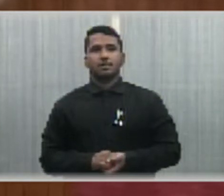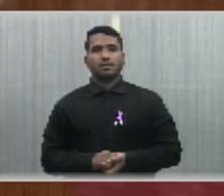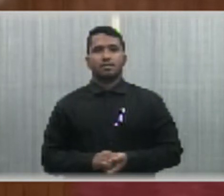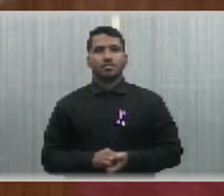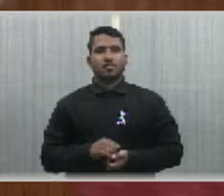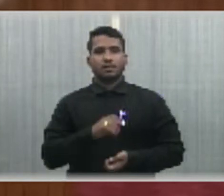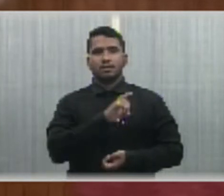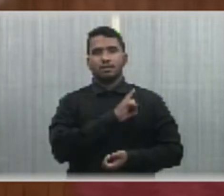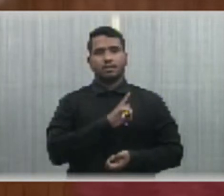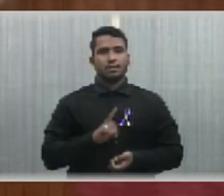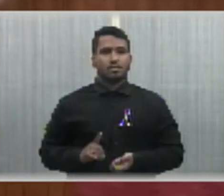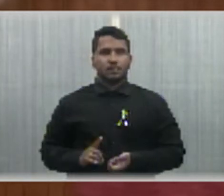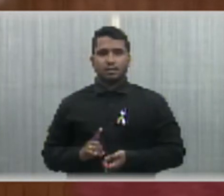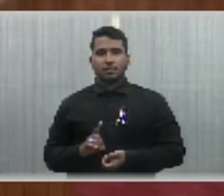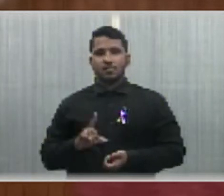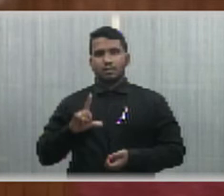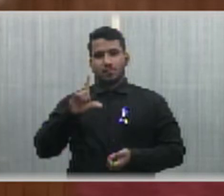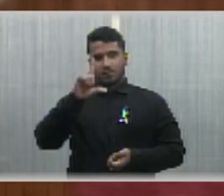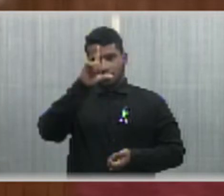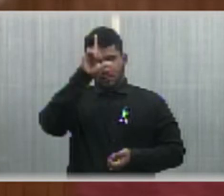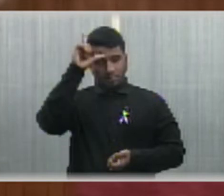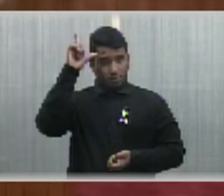Deputado Francisco Lima.